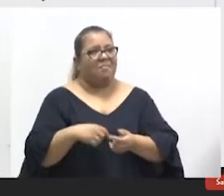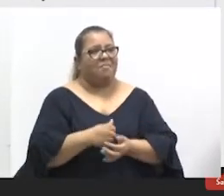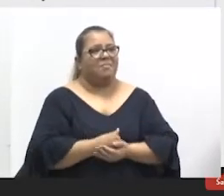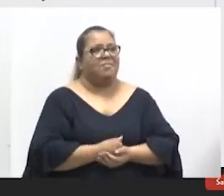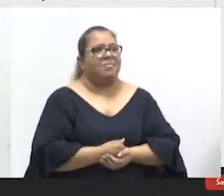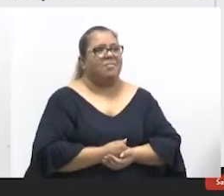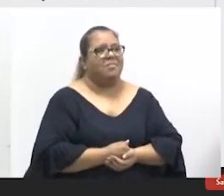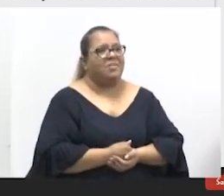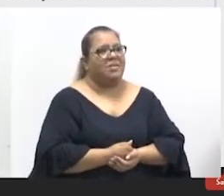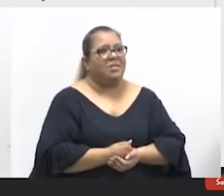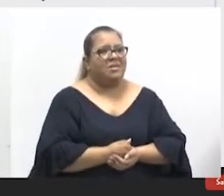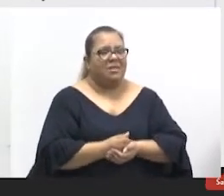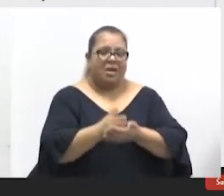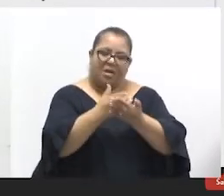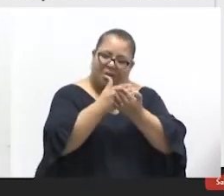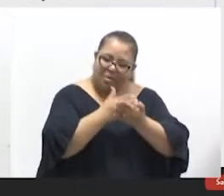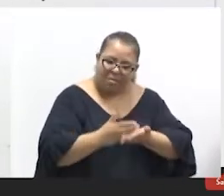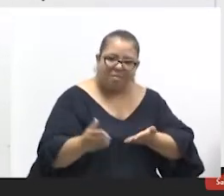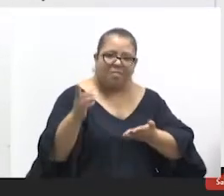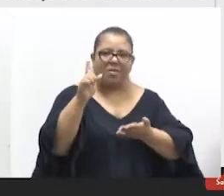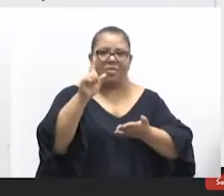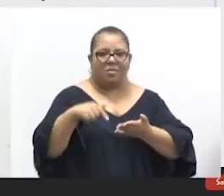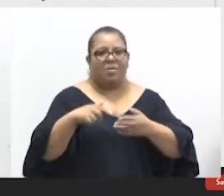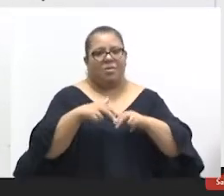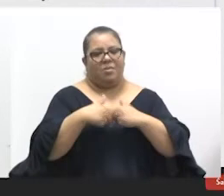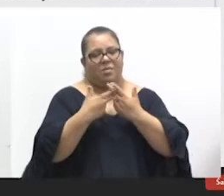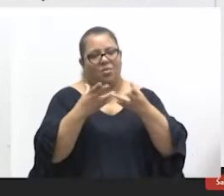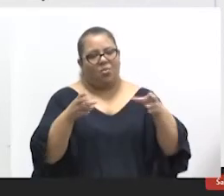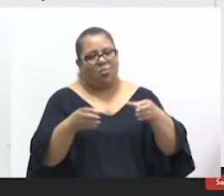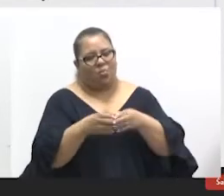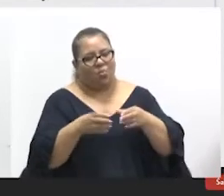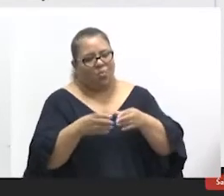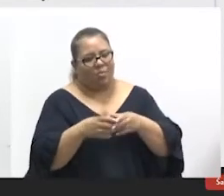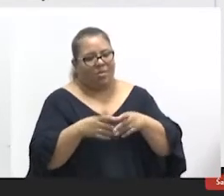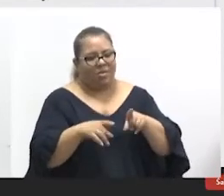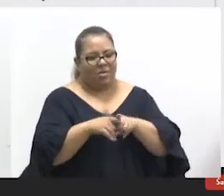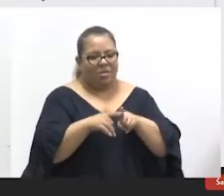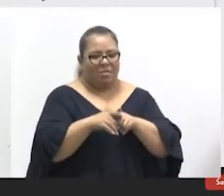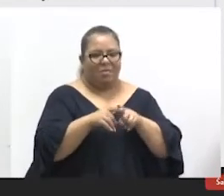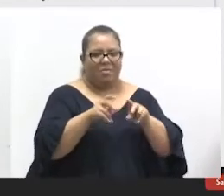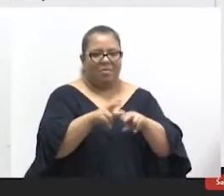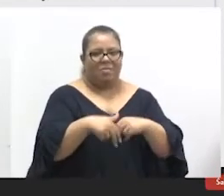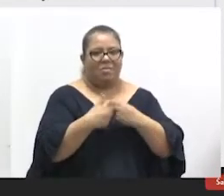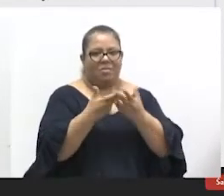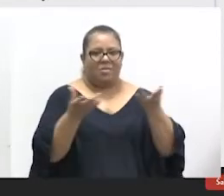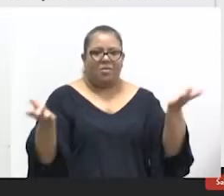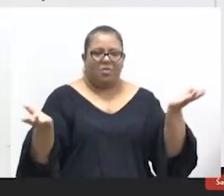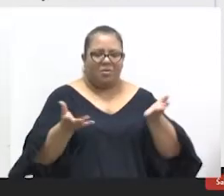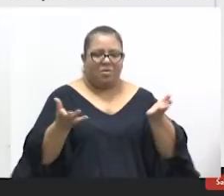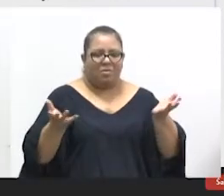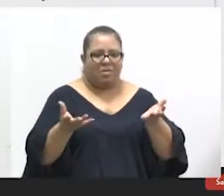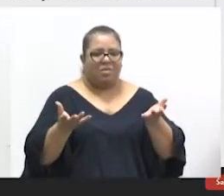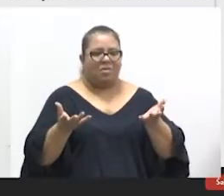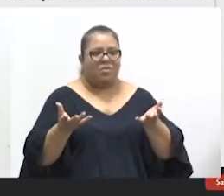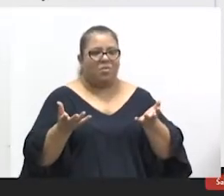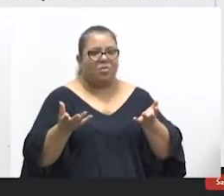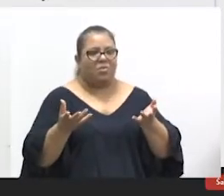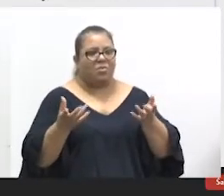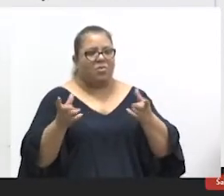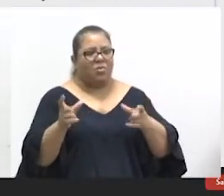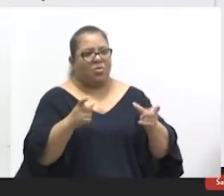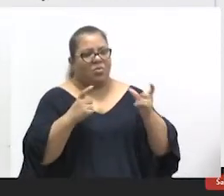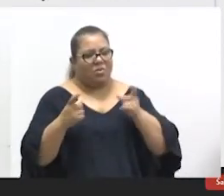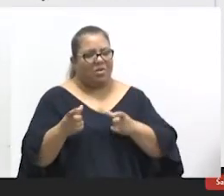isso está sendo feito. A partir daí, então, as equipes elas têm mais condições de começar a avançar os